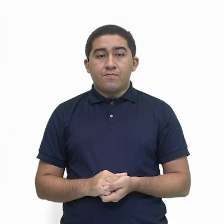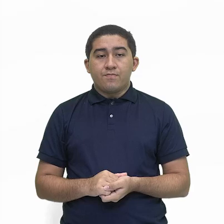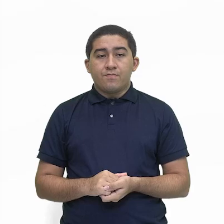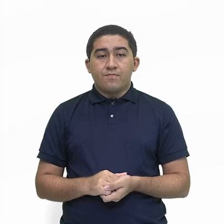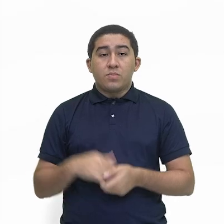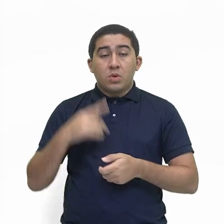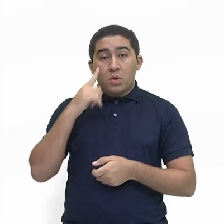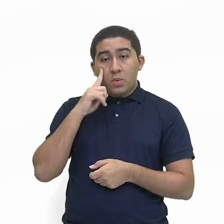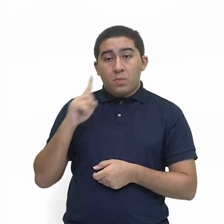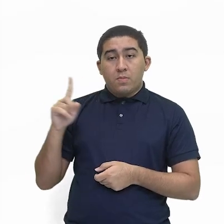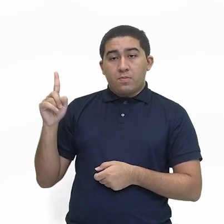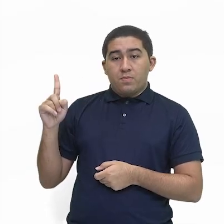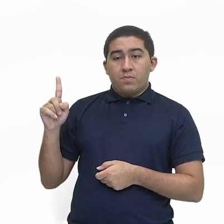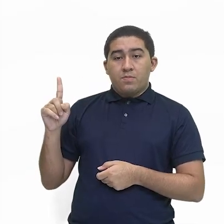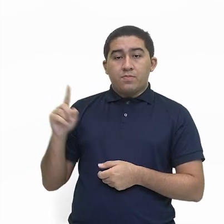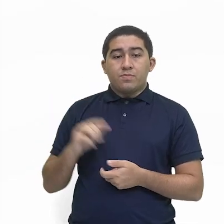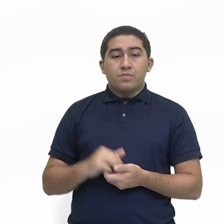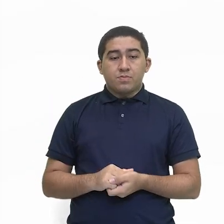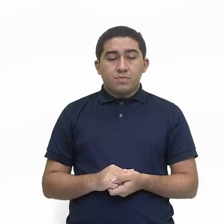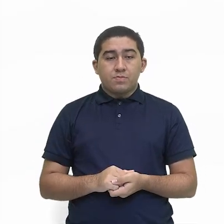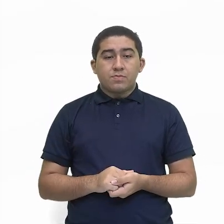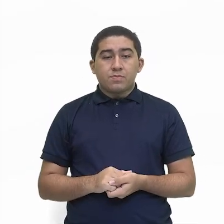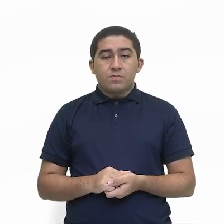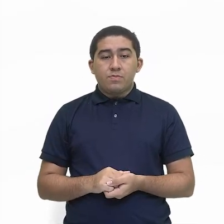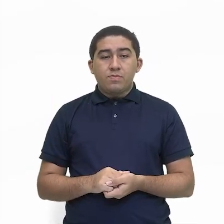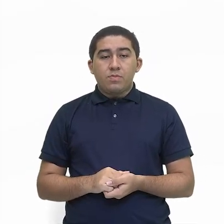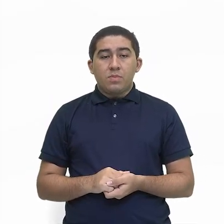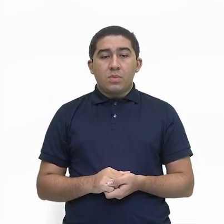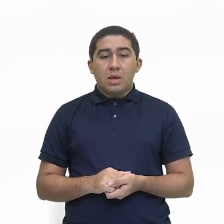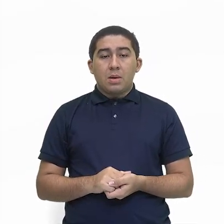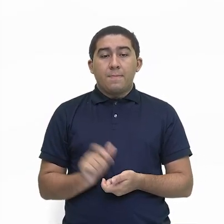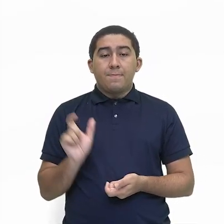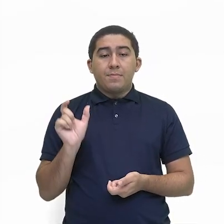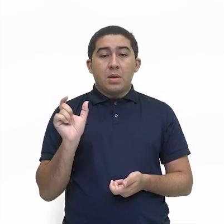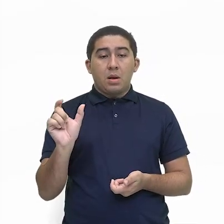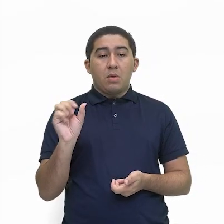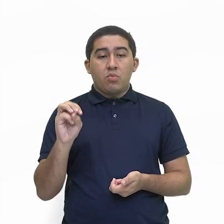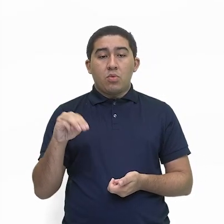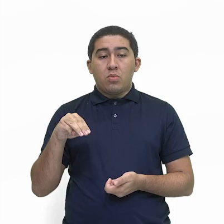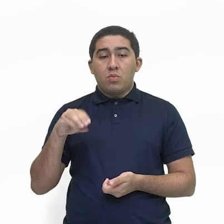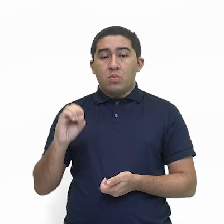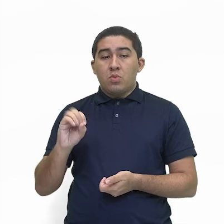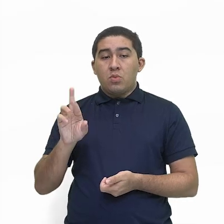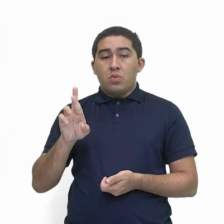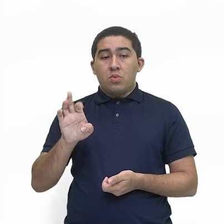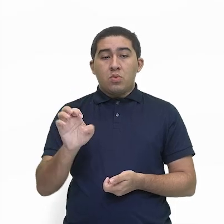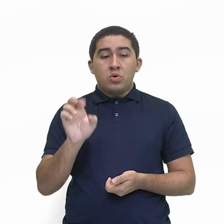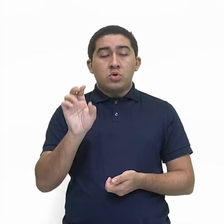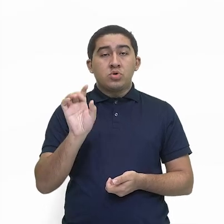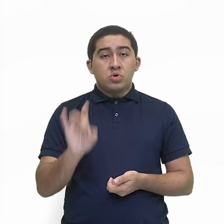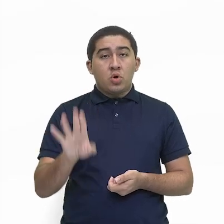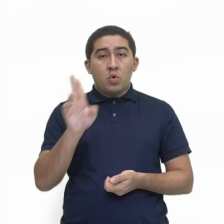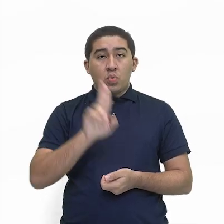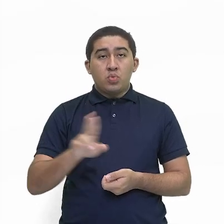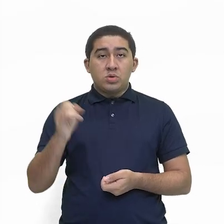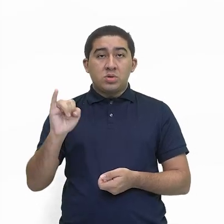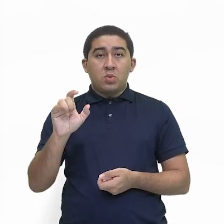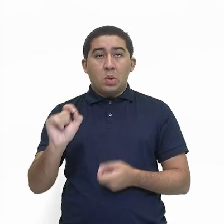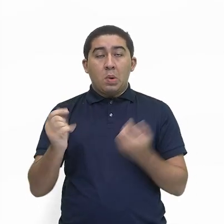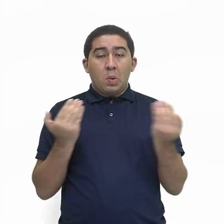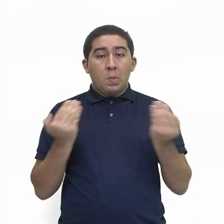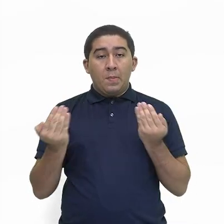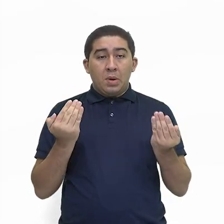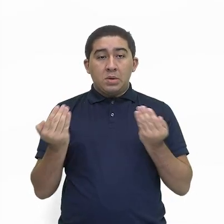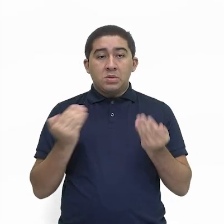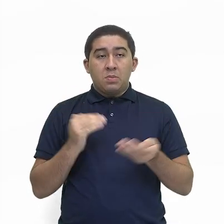Então, comparativo usando o more. Essa palavrinha eu só vou usar somente quando eu estiver